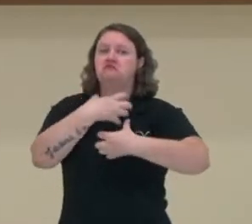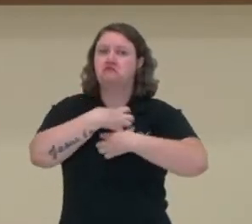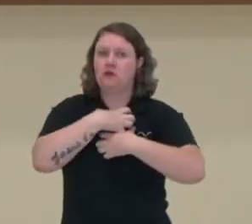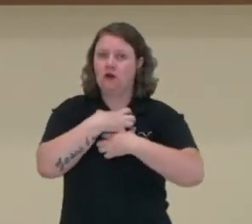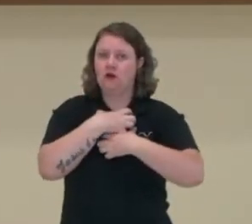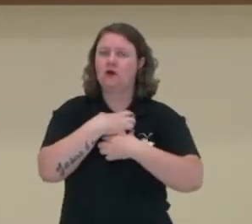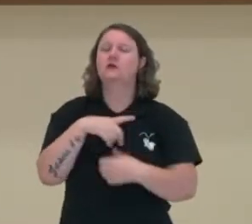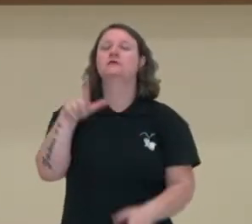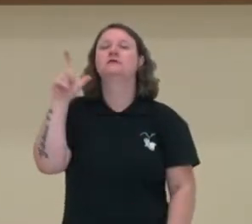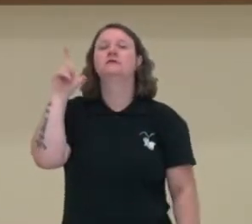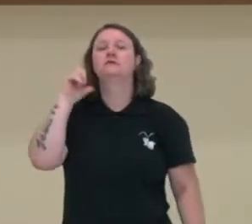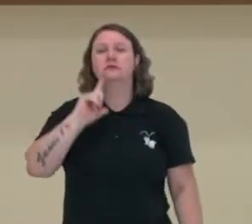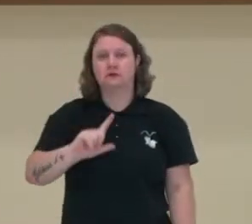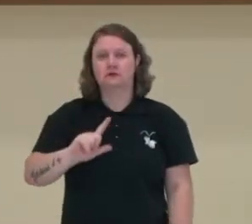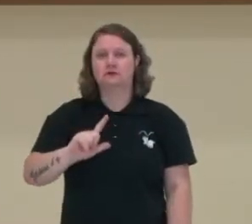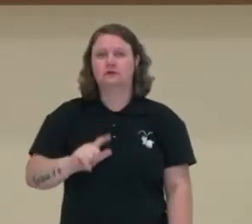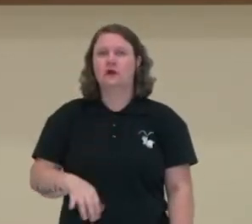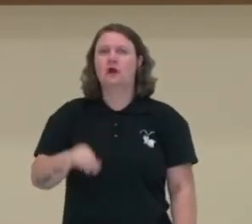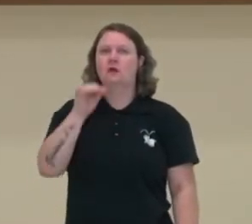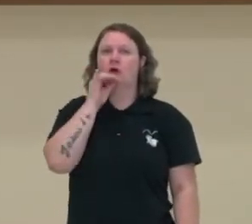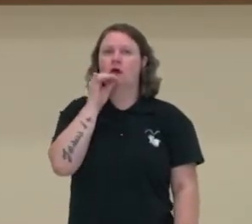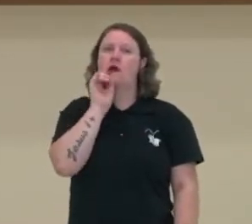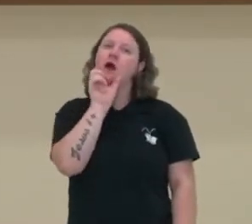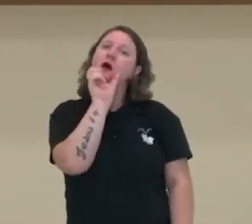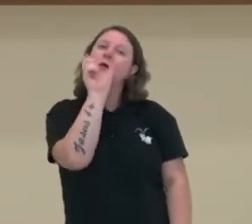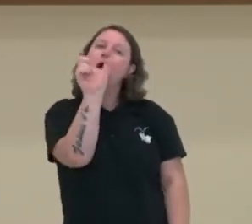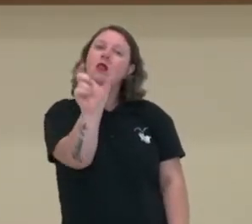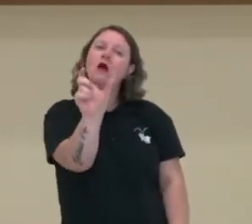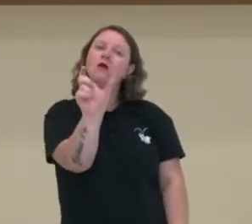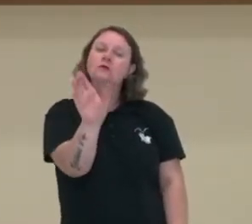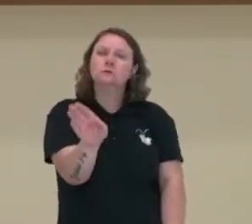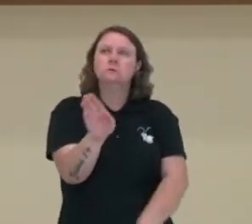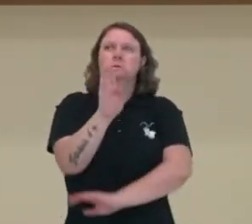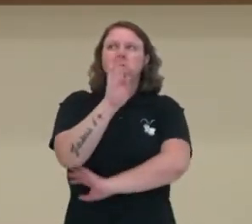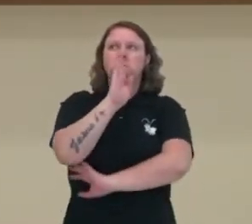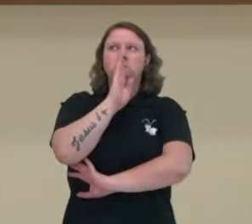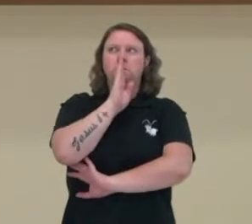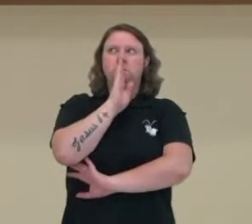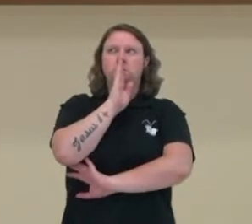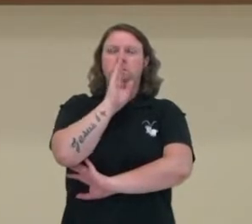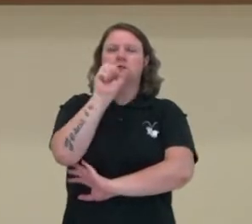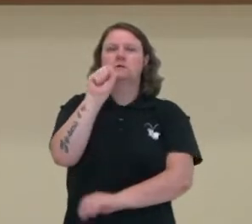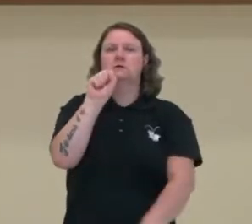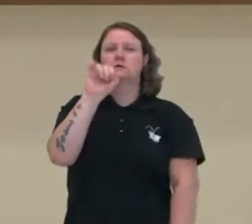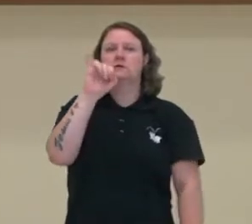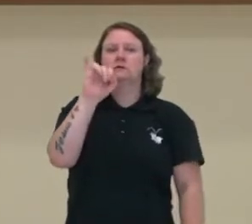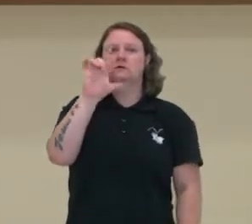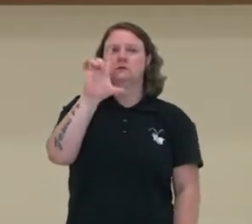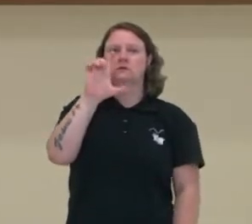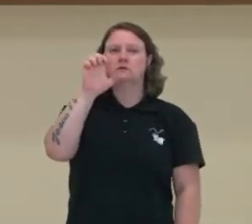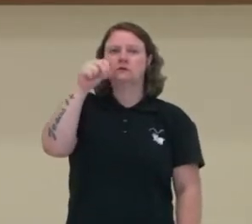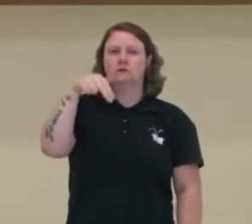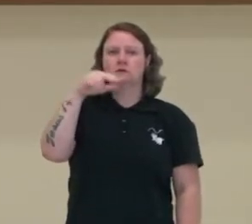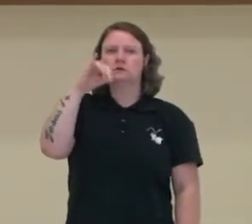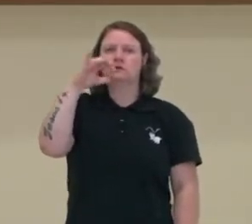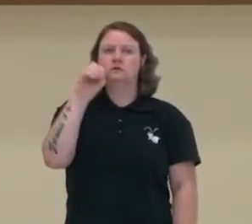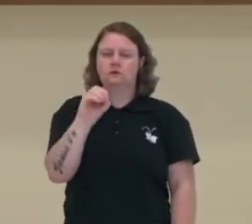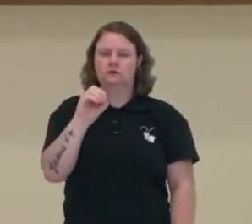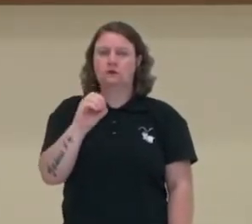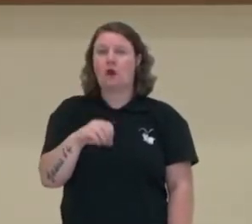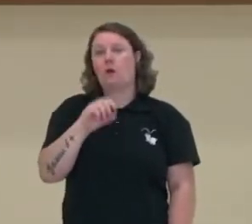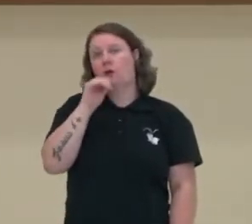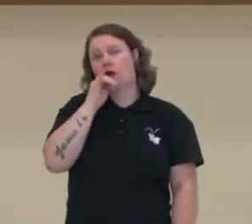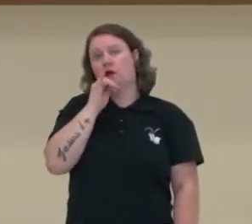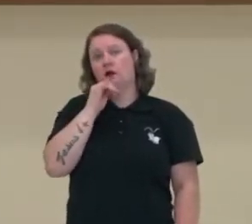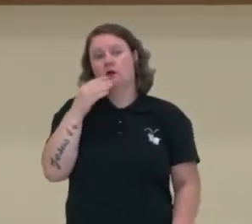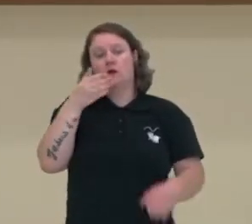Por exemplo, a palavra silêncio, né? Então você está lá no hospital ou na biblioteca, num ambiente que está